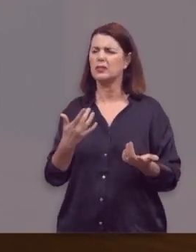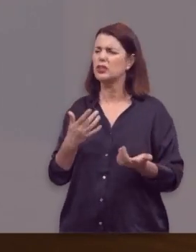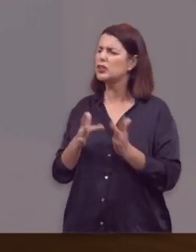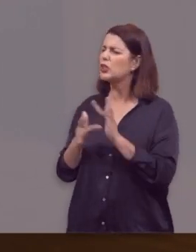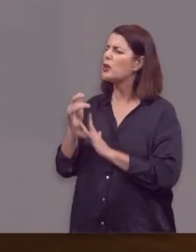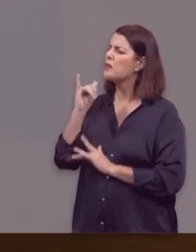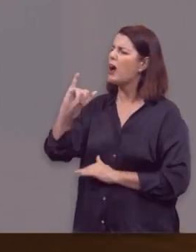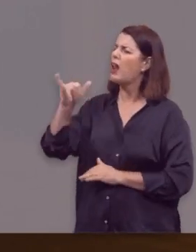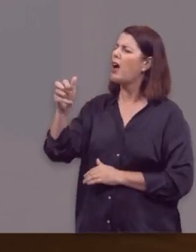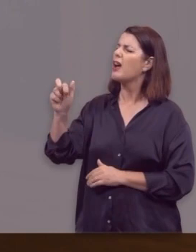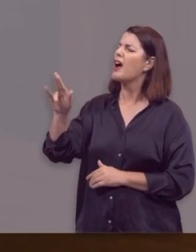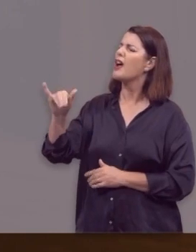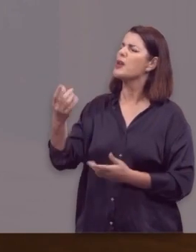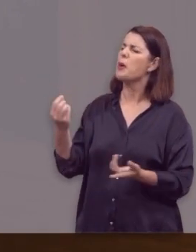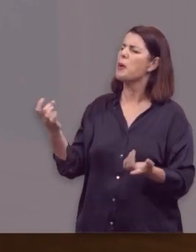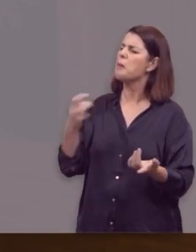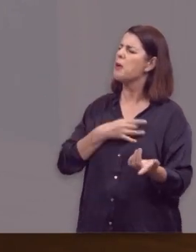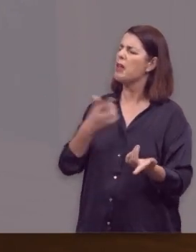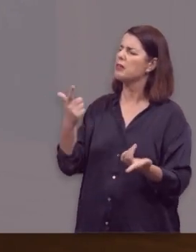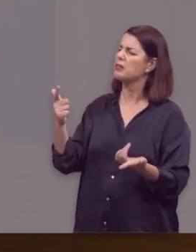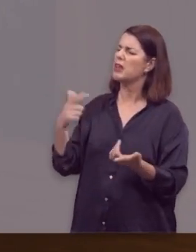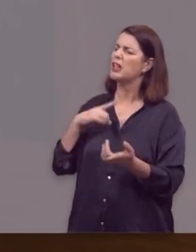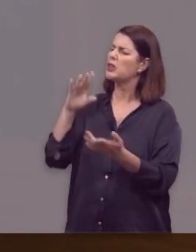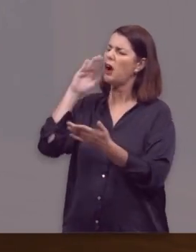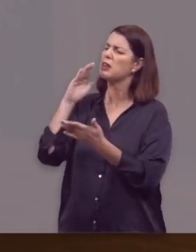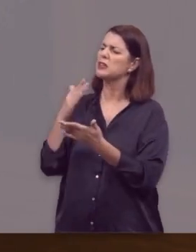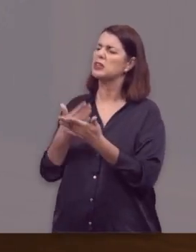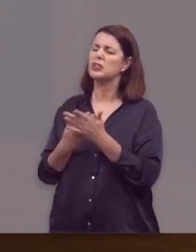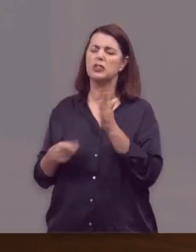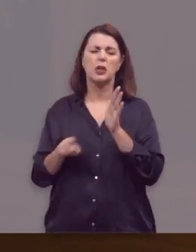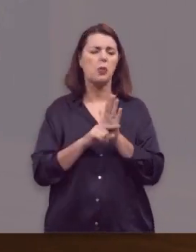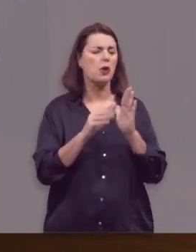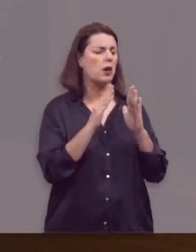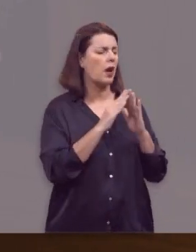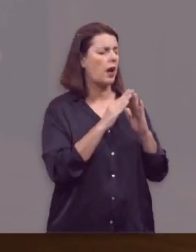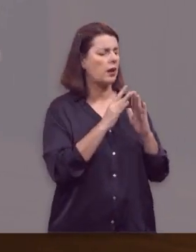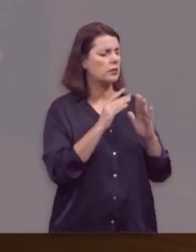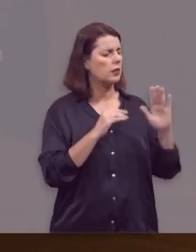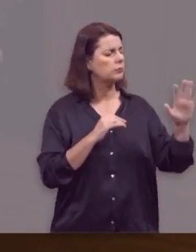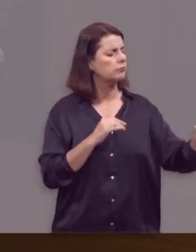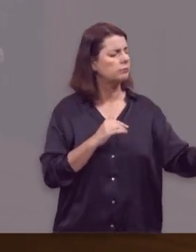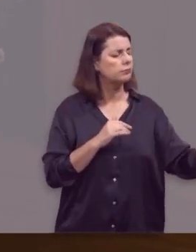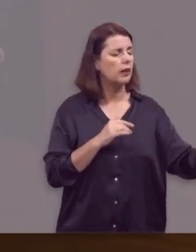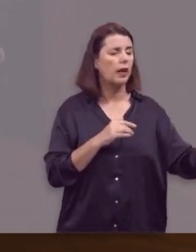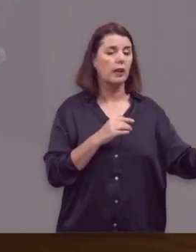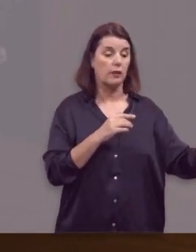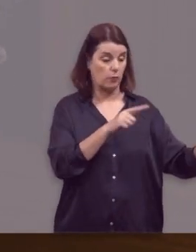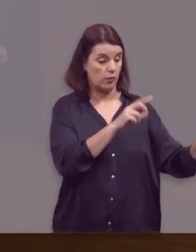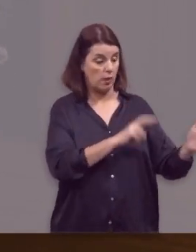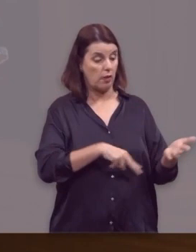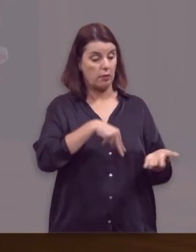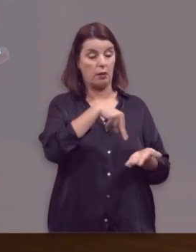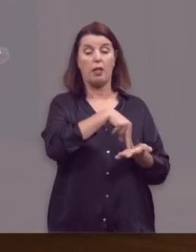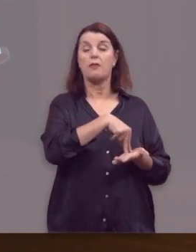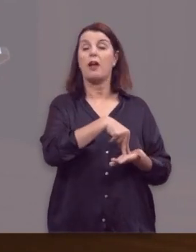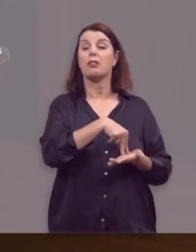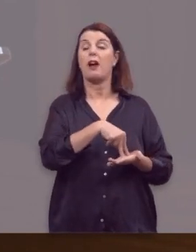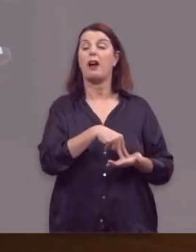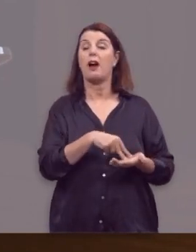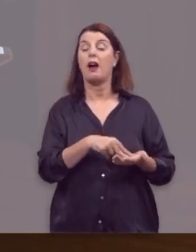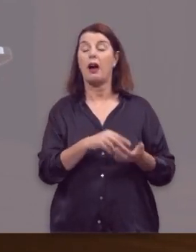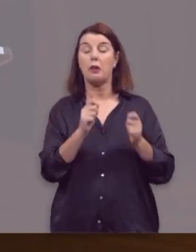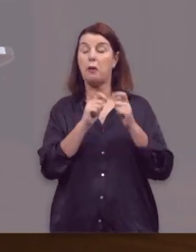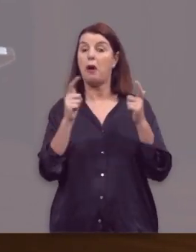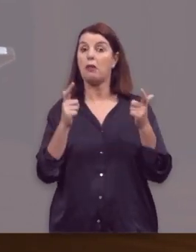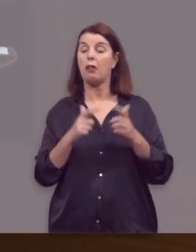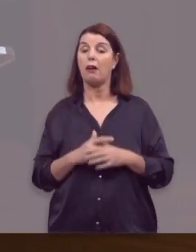não, não tenha medo, crê somente. E Jesus chegou naquela casa, pôs a mão sobre a menina e disse: Talita cumi, menina, levanta,